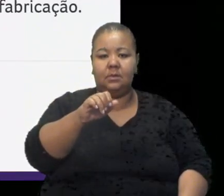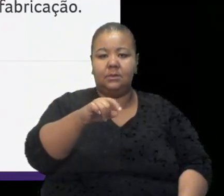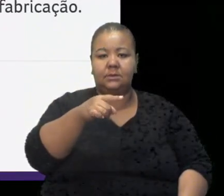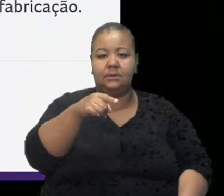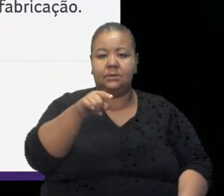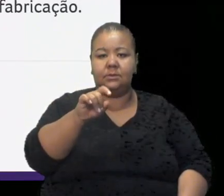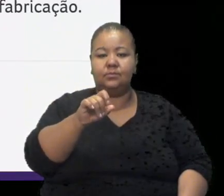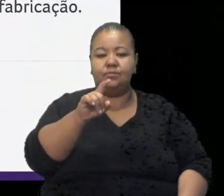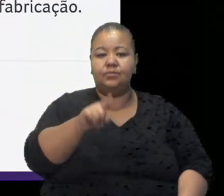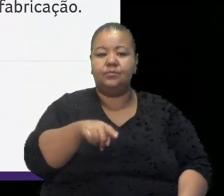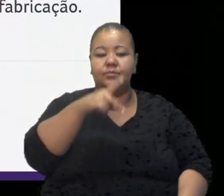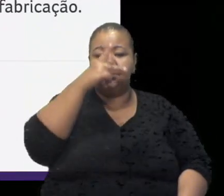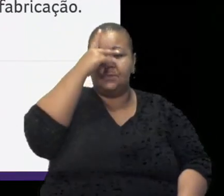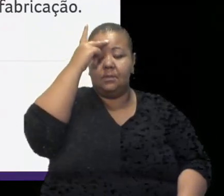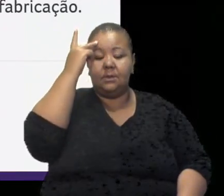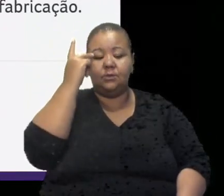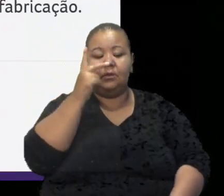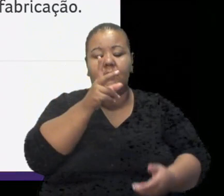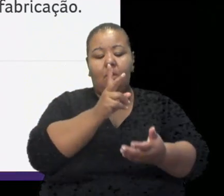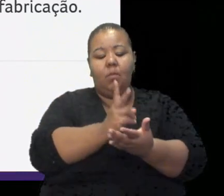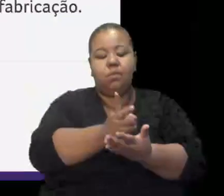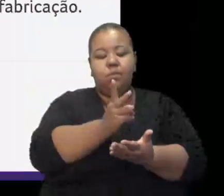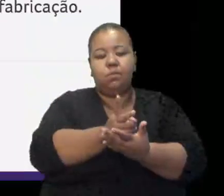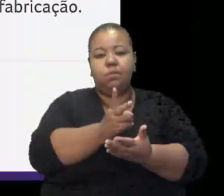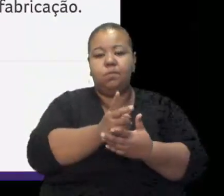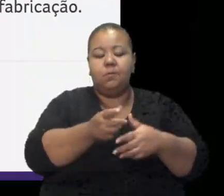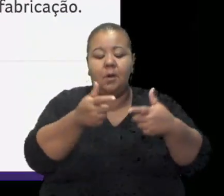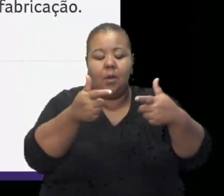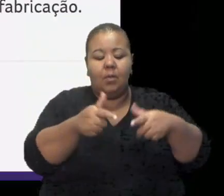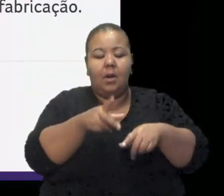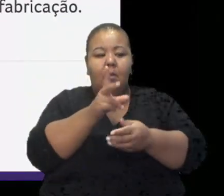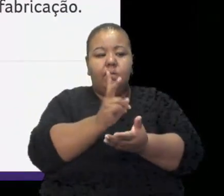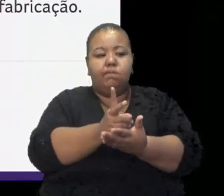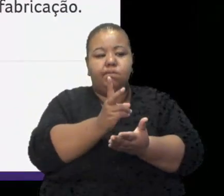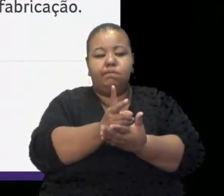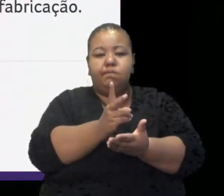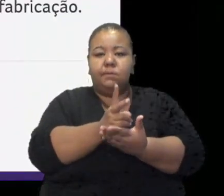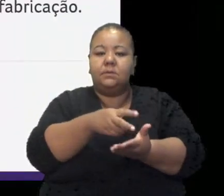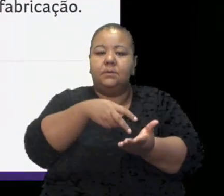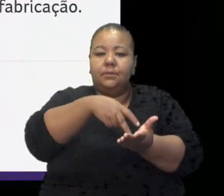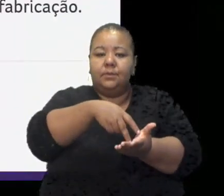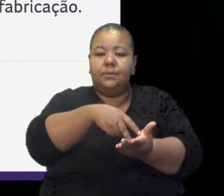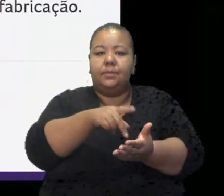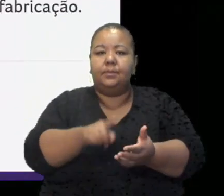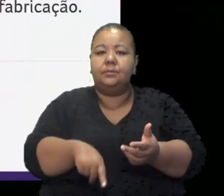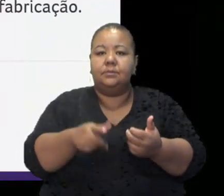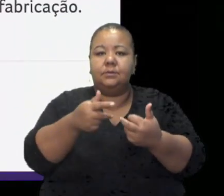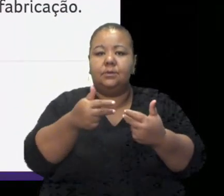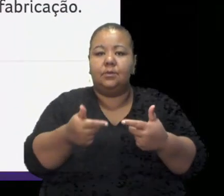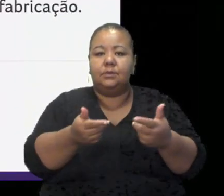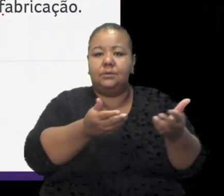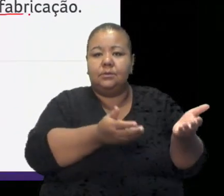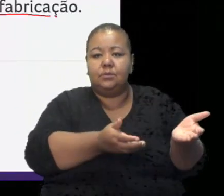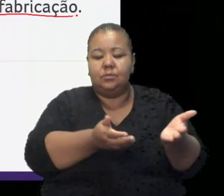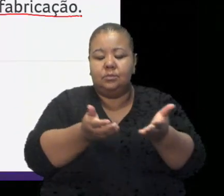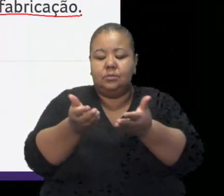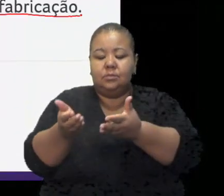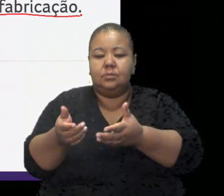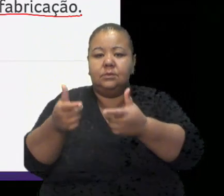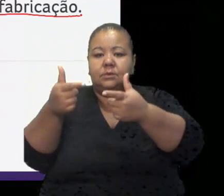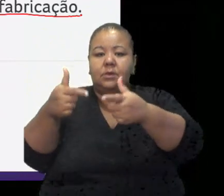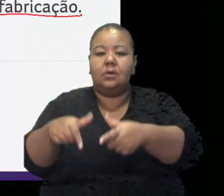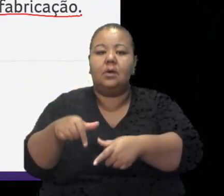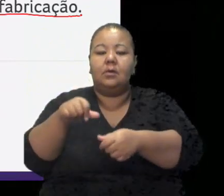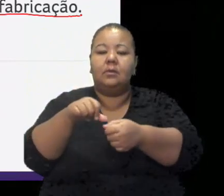fica estacionado durante o processo. No arranjo físico posicional, os recursos são deslocados até o local